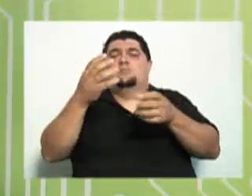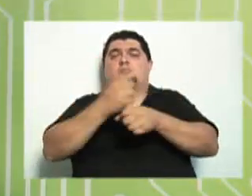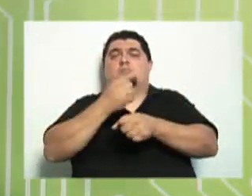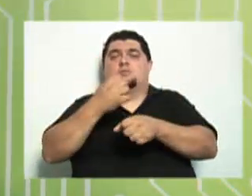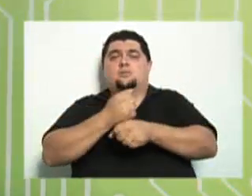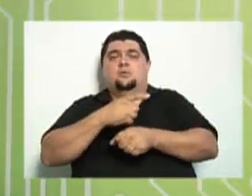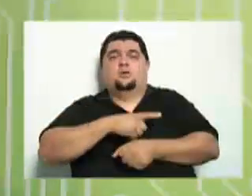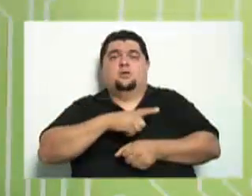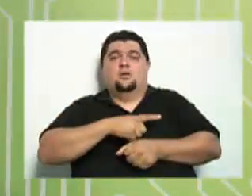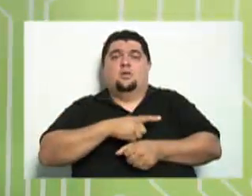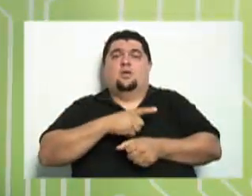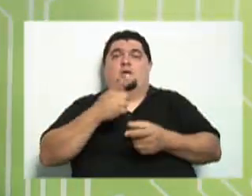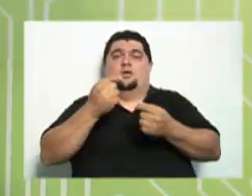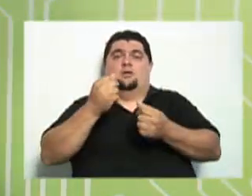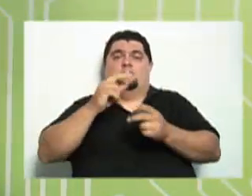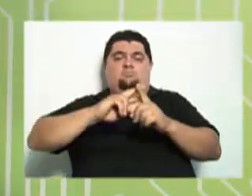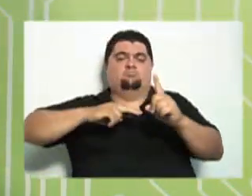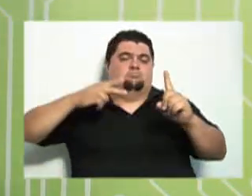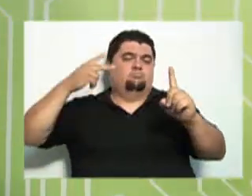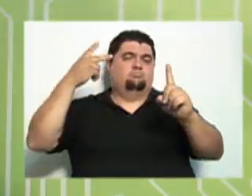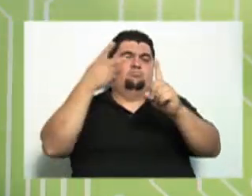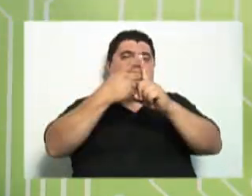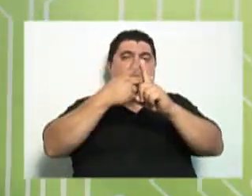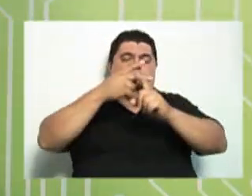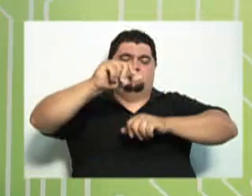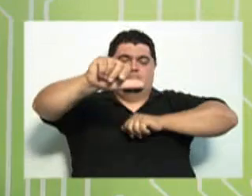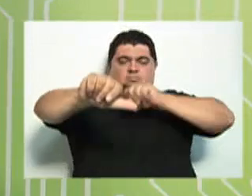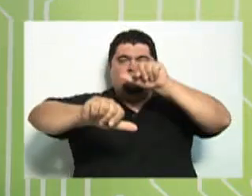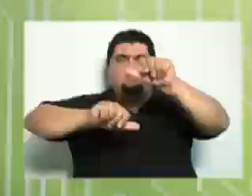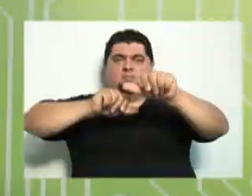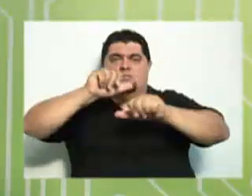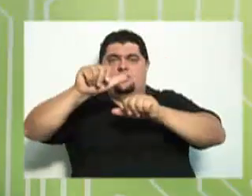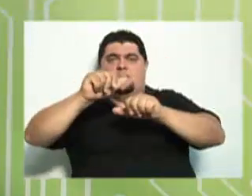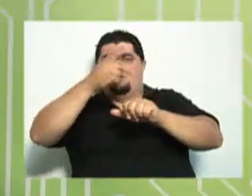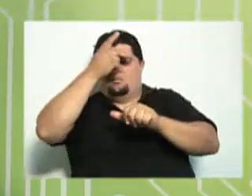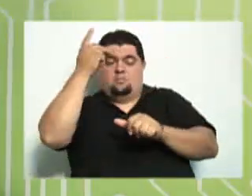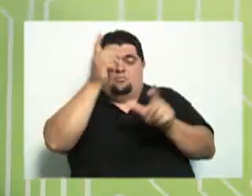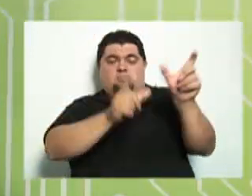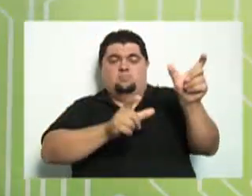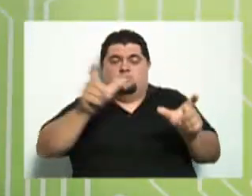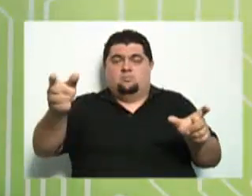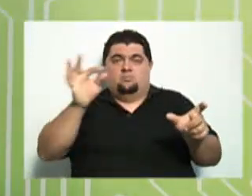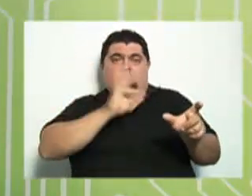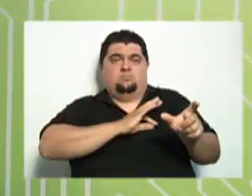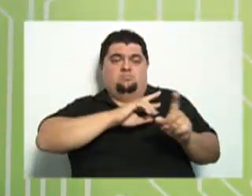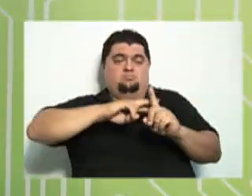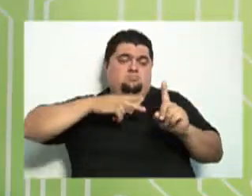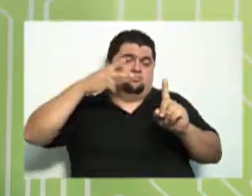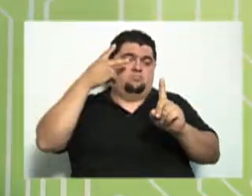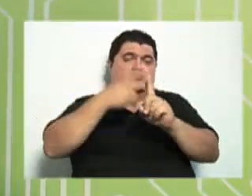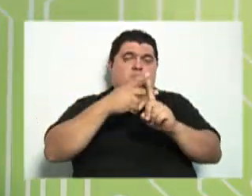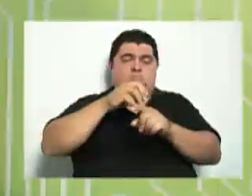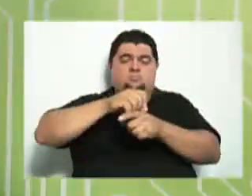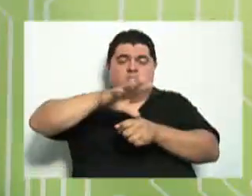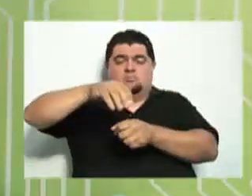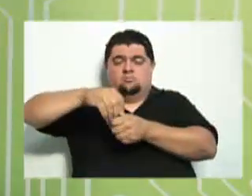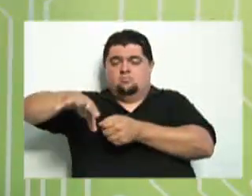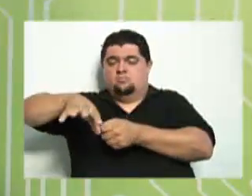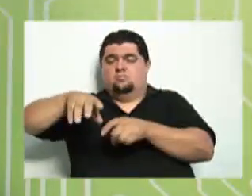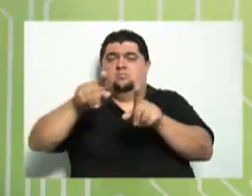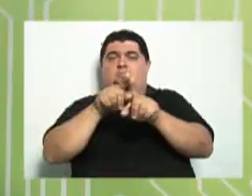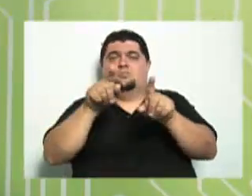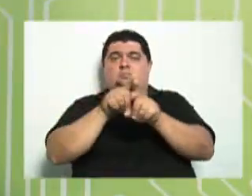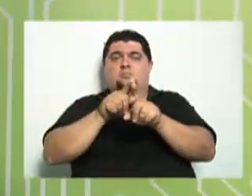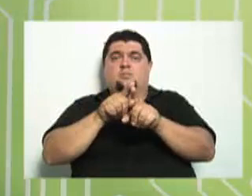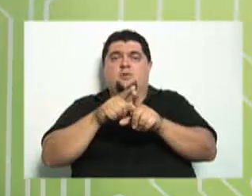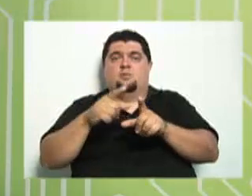gente tem aumento de renda, quando a gente transforma esse aumento de renda por pessoas, uma certa forma de distribuição. A gente está falando, sim, também